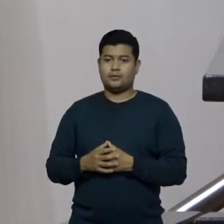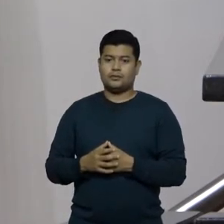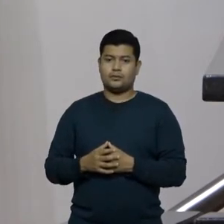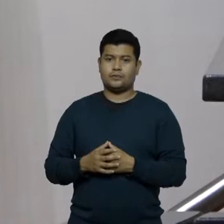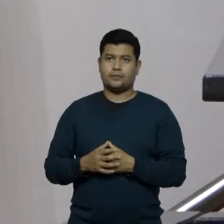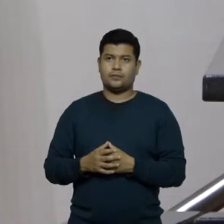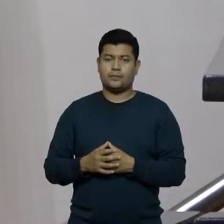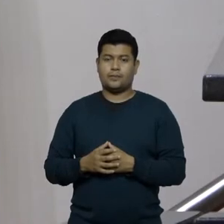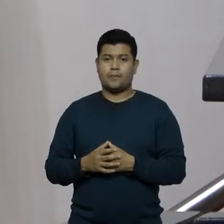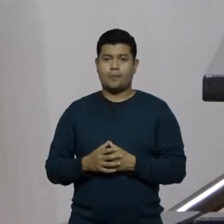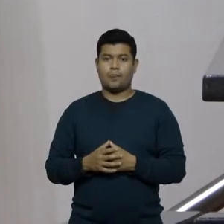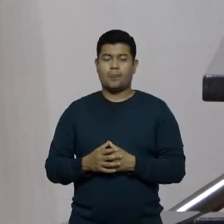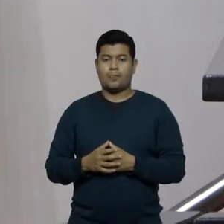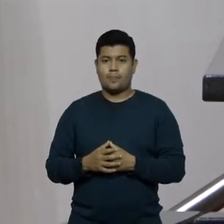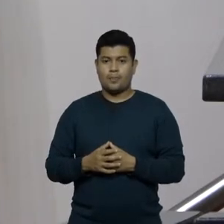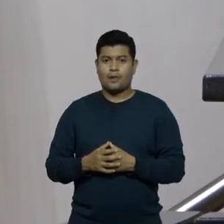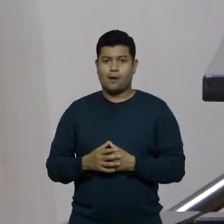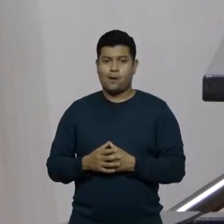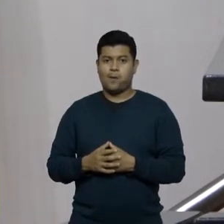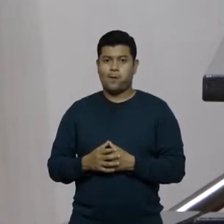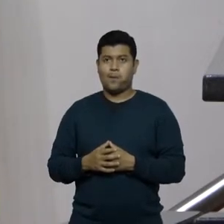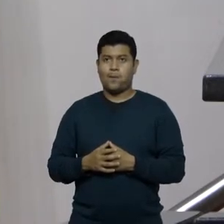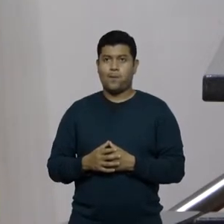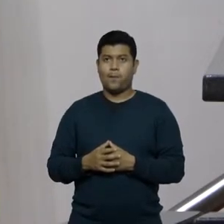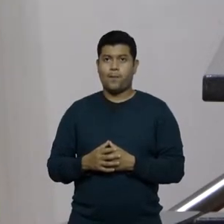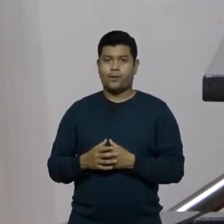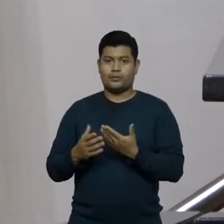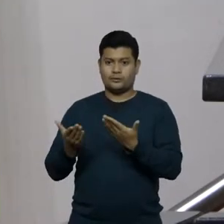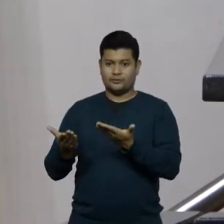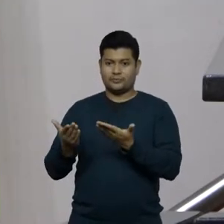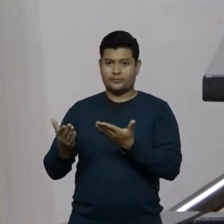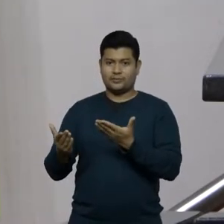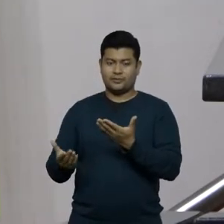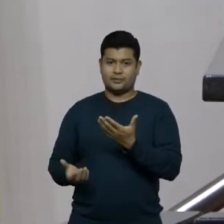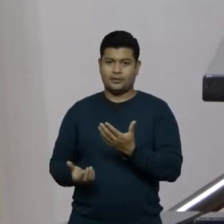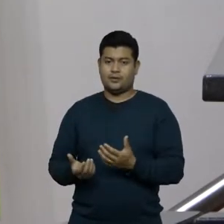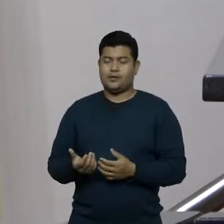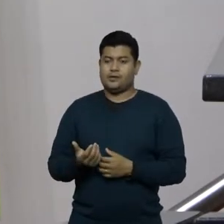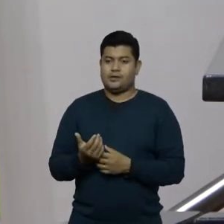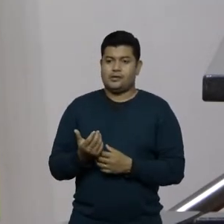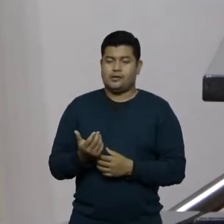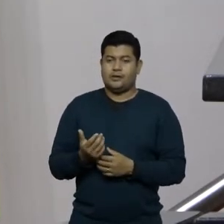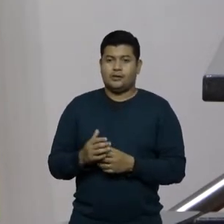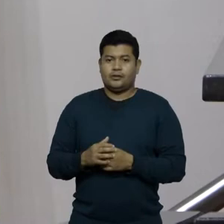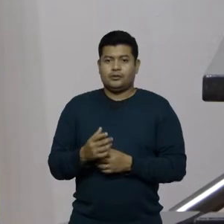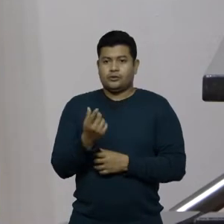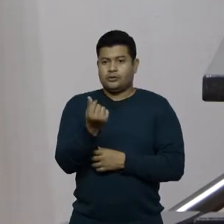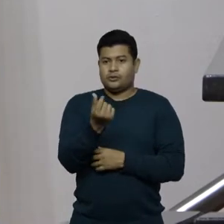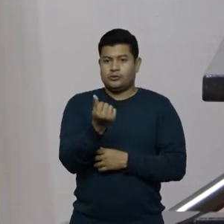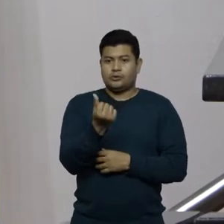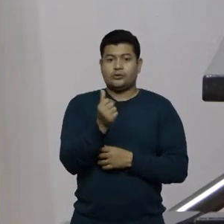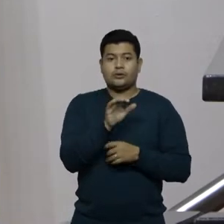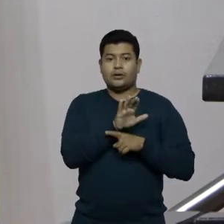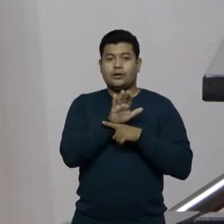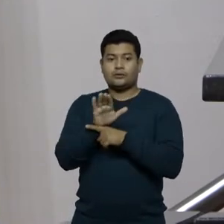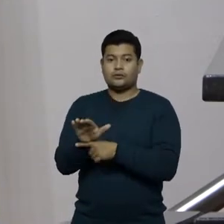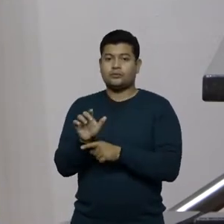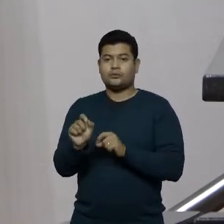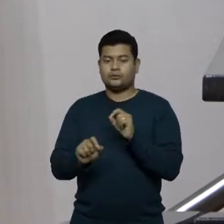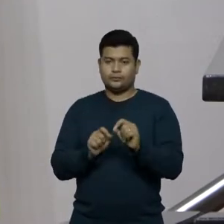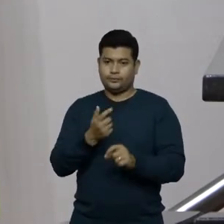é através da Fundação Catarinense de Cultura com recursos do governo federal